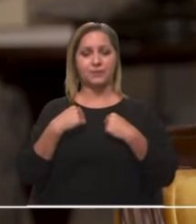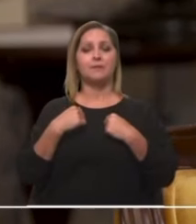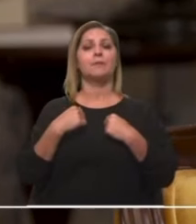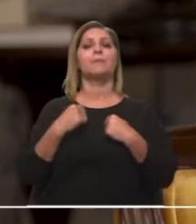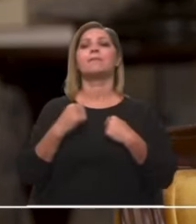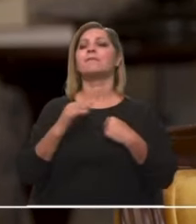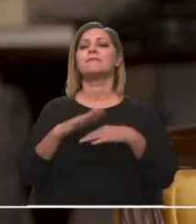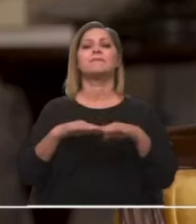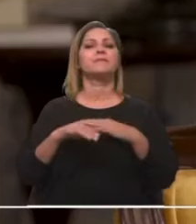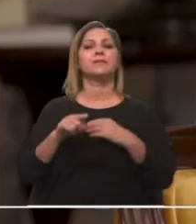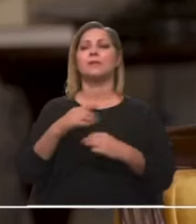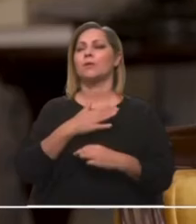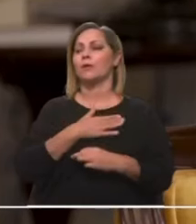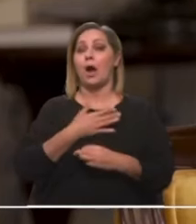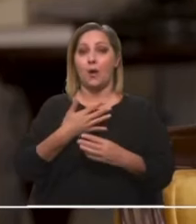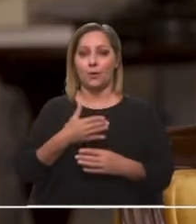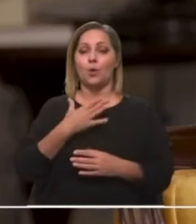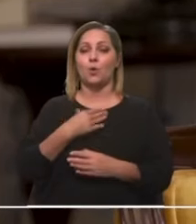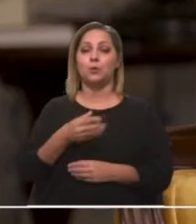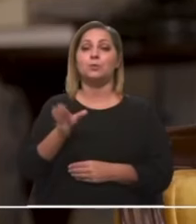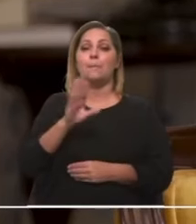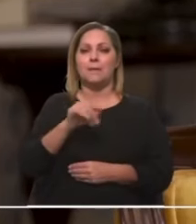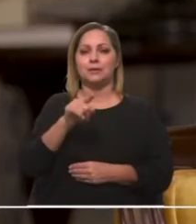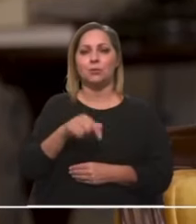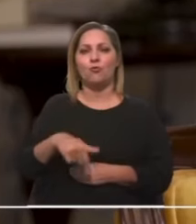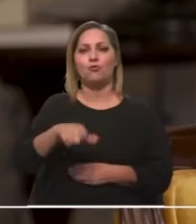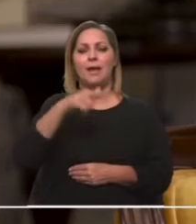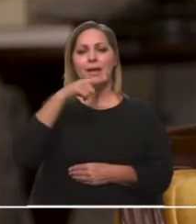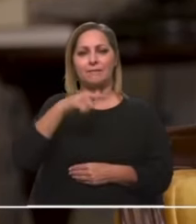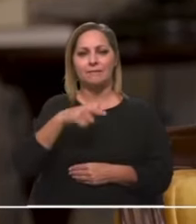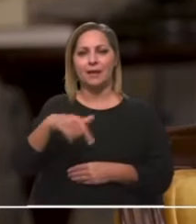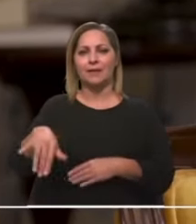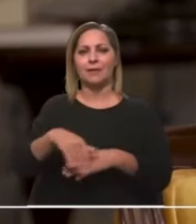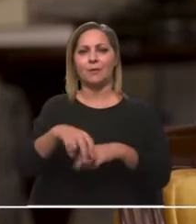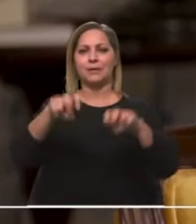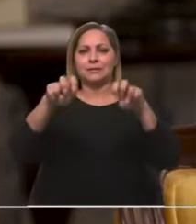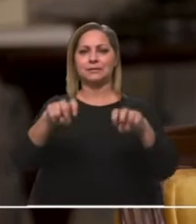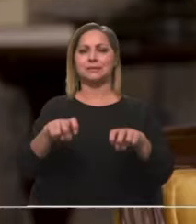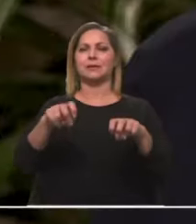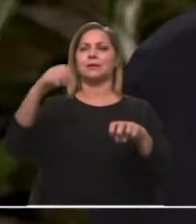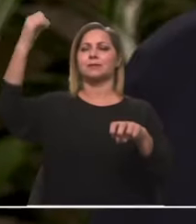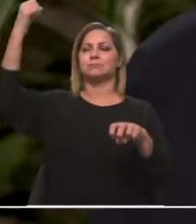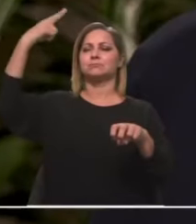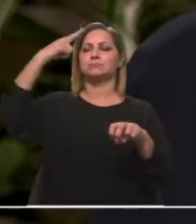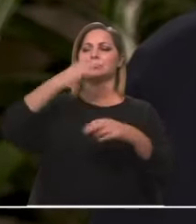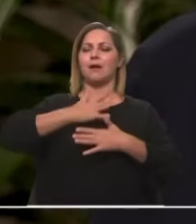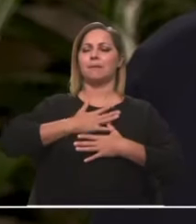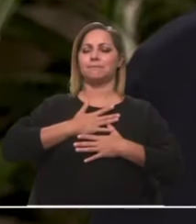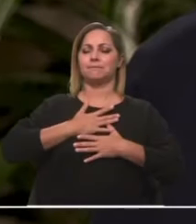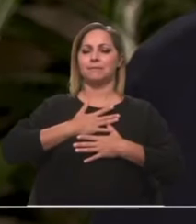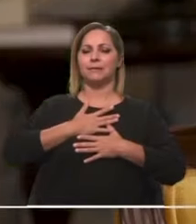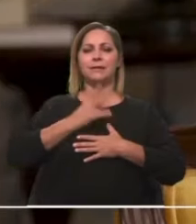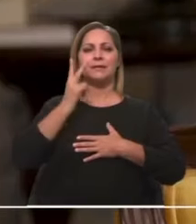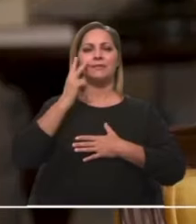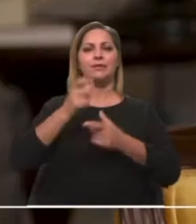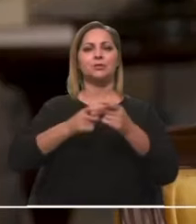fazer, e que agora gosto ainda mais, que foi sentar-me numa esplanada e gozar o prazer do sol e ver as pessoas passar